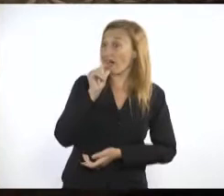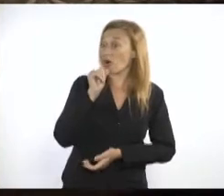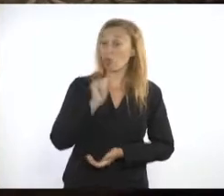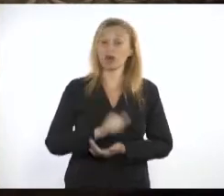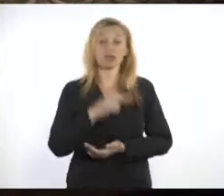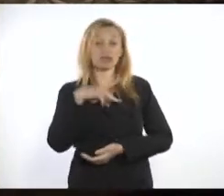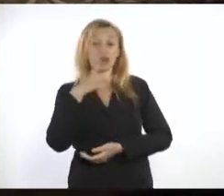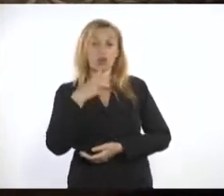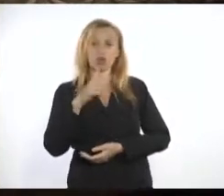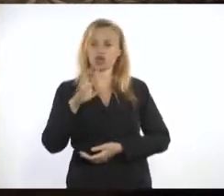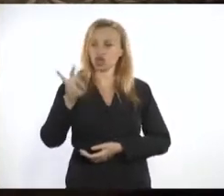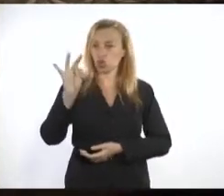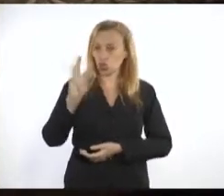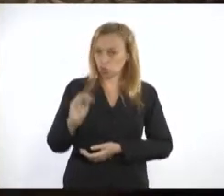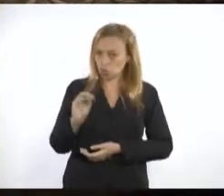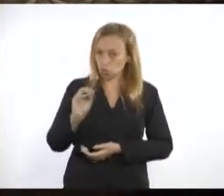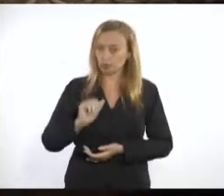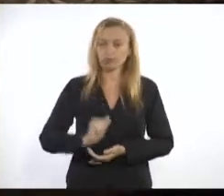o esgoto